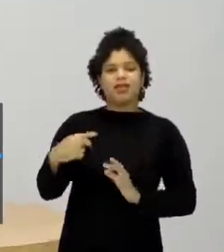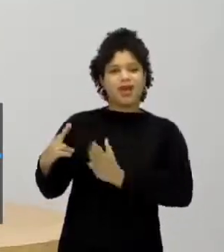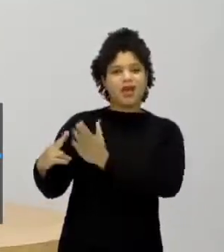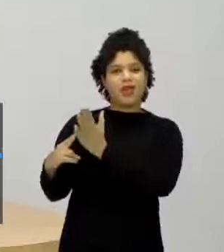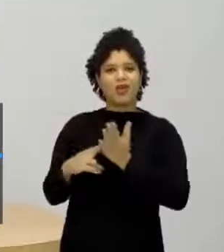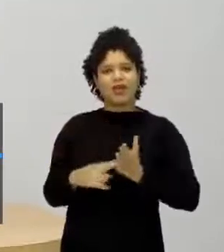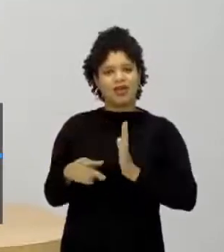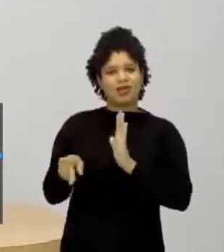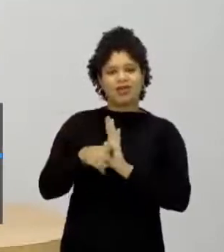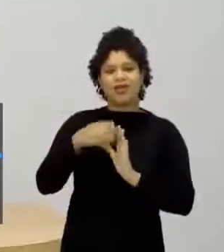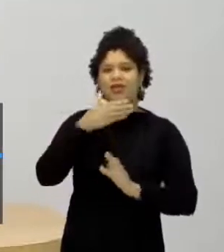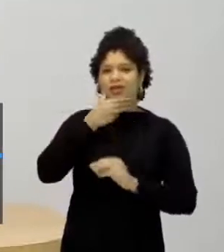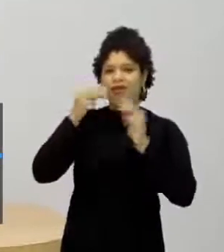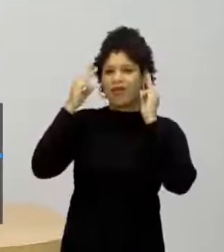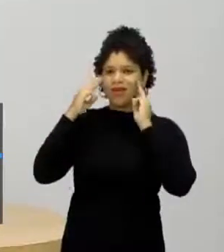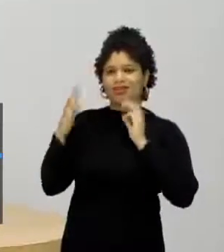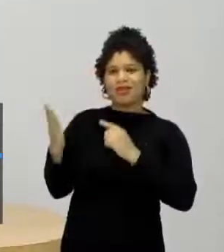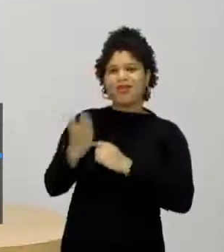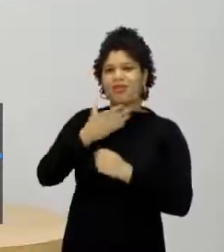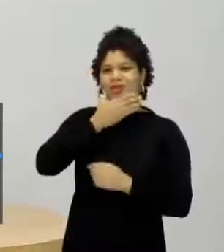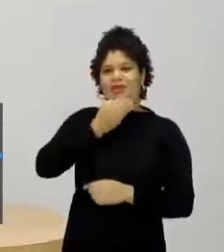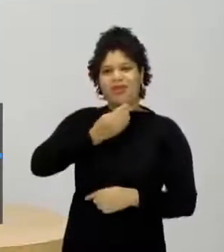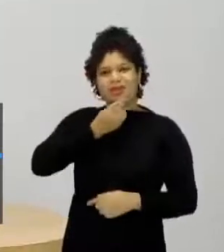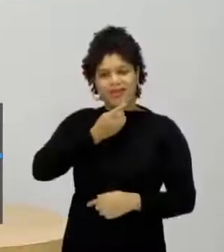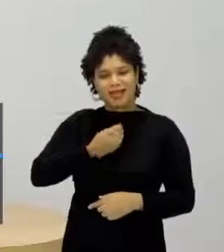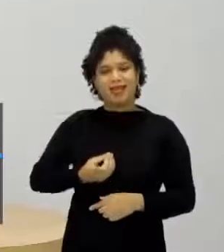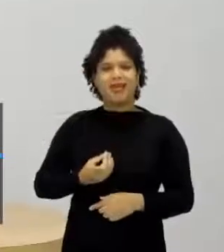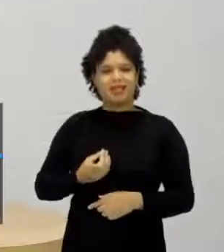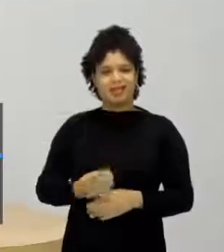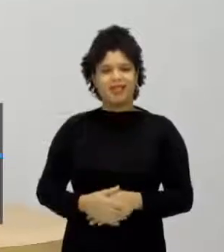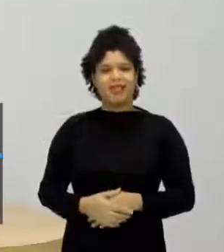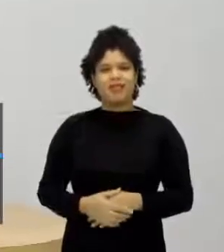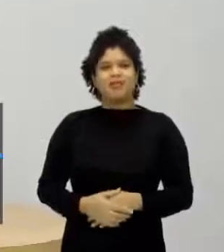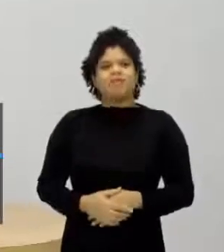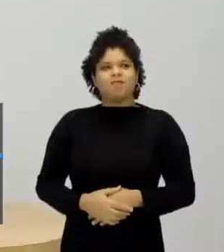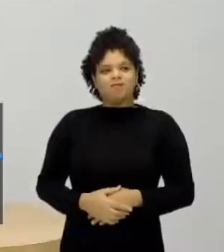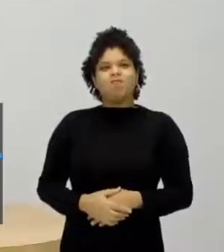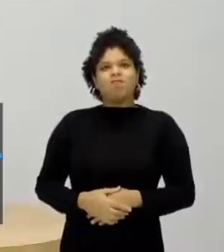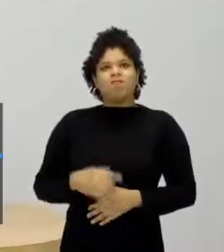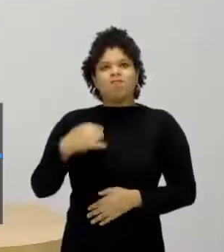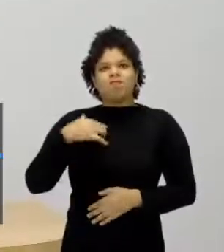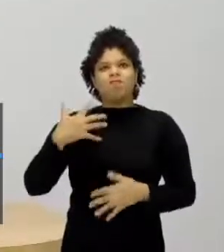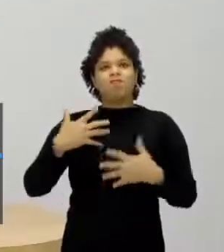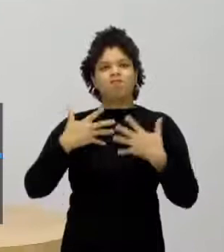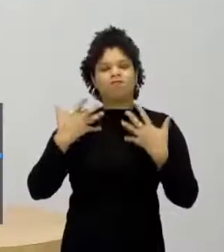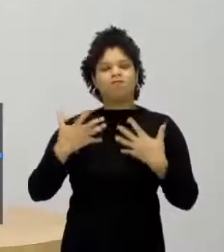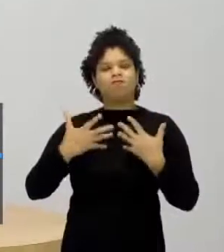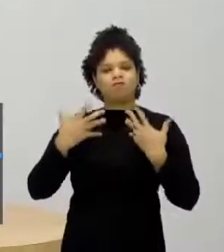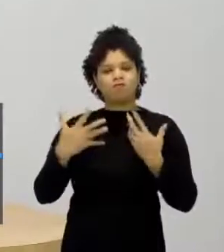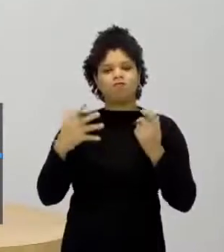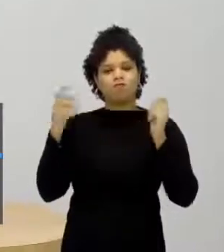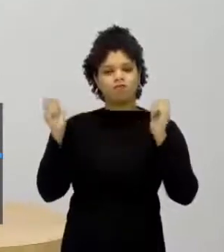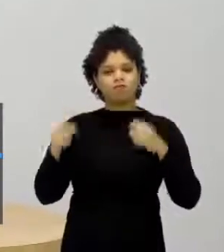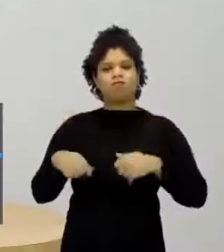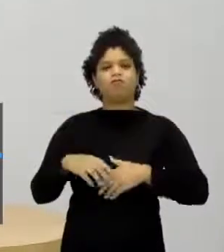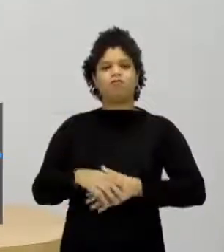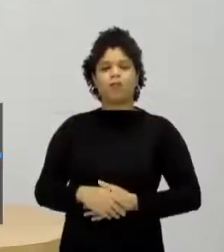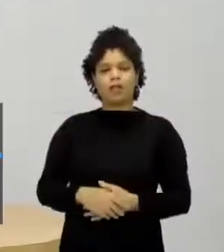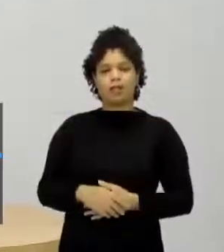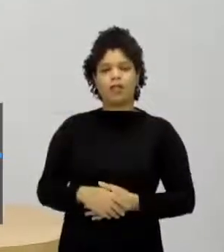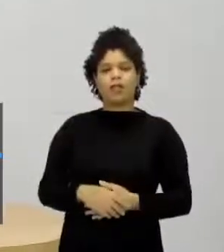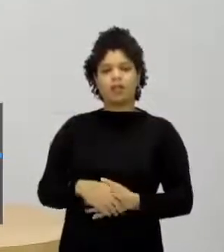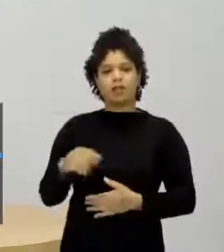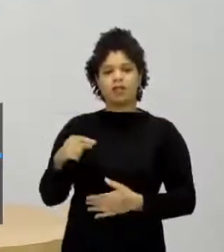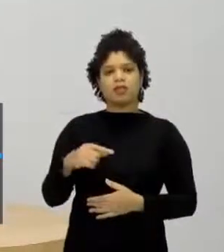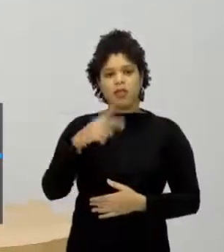fazendo pesquisas a respeito. Então aí Darwin se sentiu encorajado. Sentiu à vontade. Exato, que ele pensou, bom, então